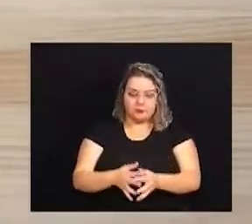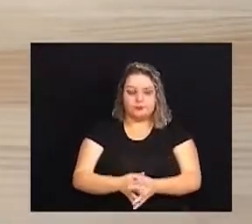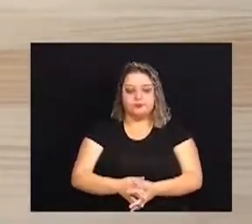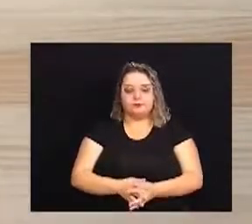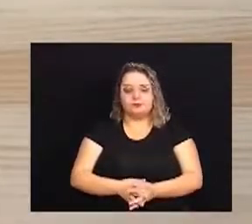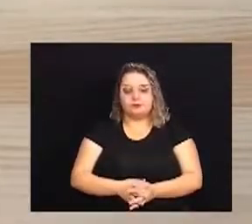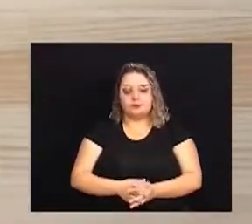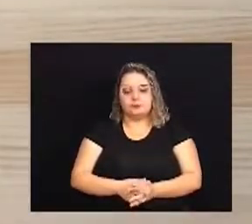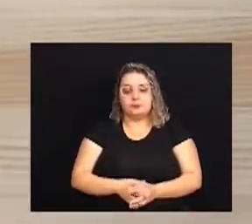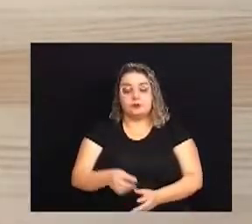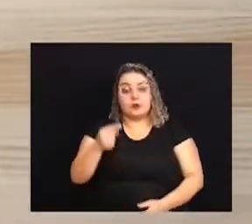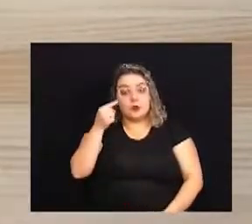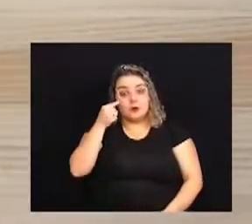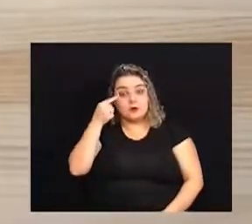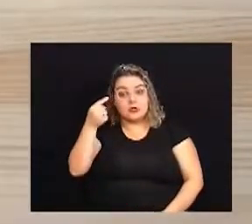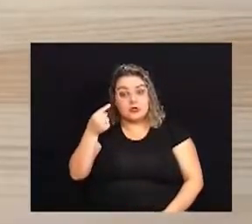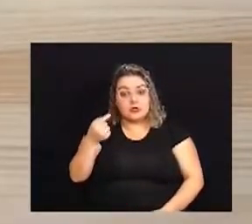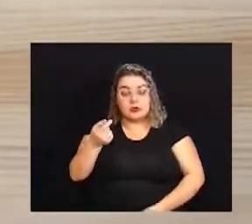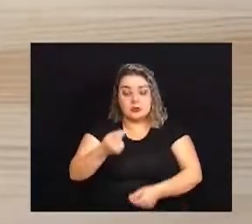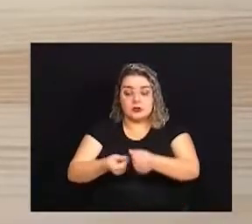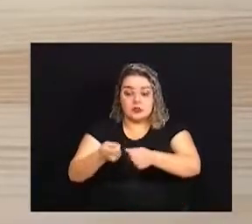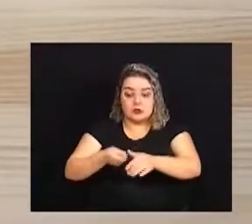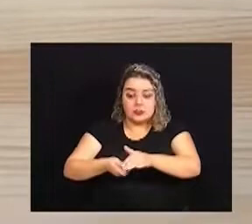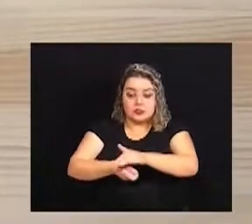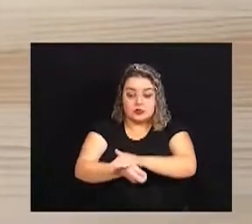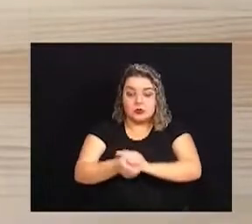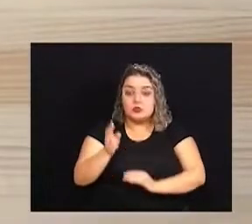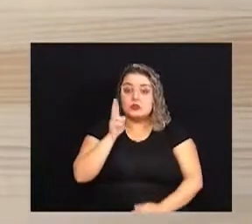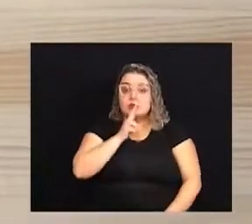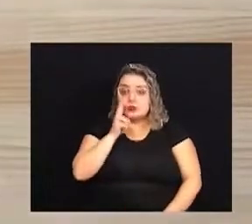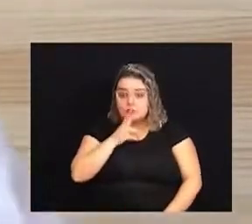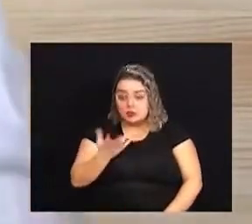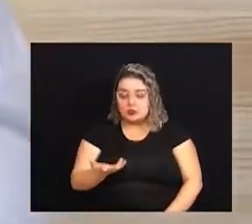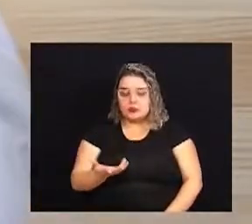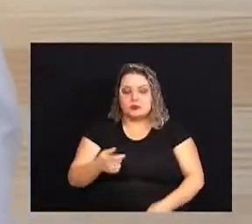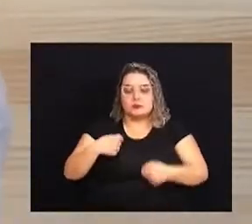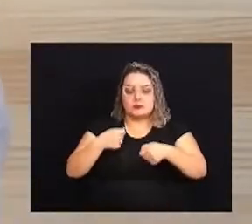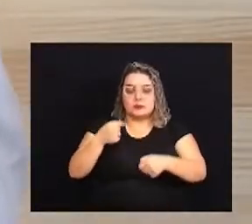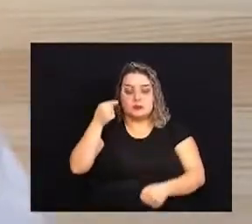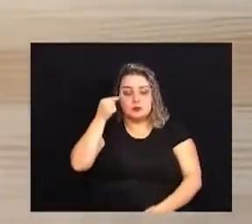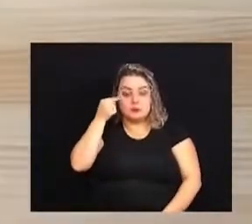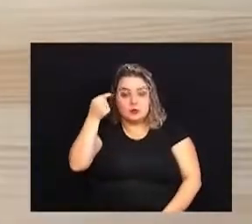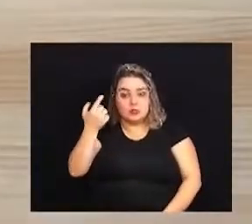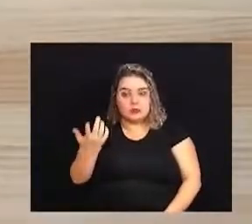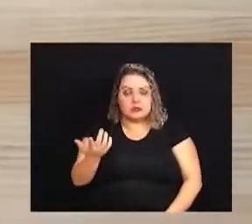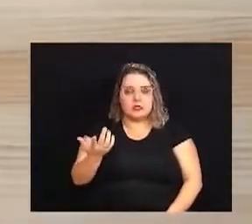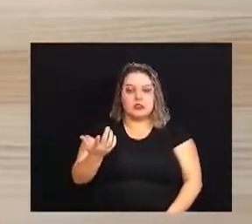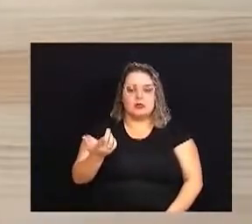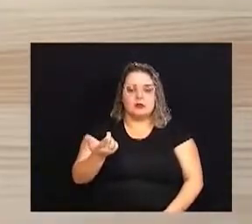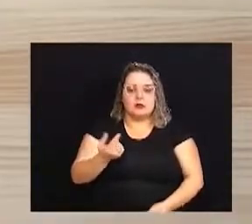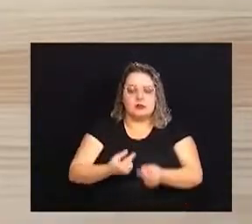maior. Pensando em reserva de emergência, você tem que pensar em